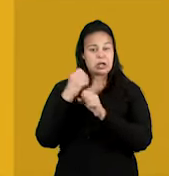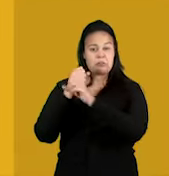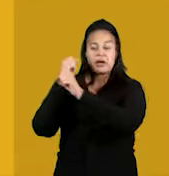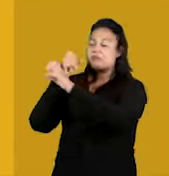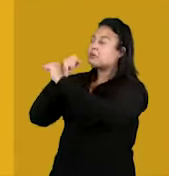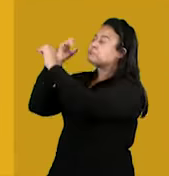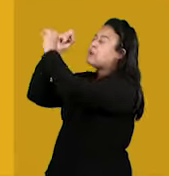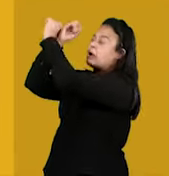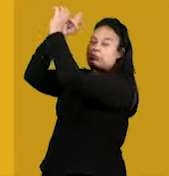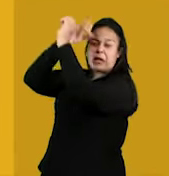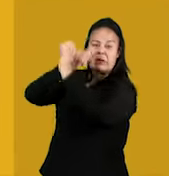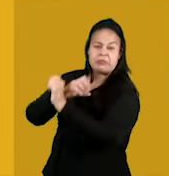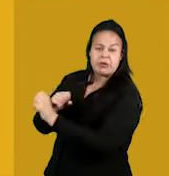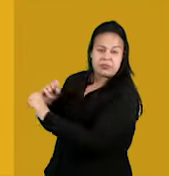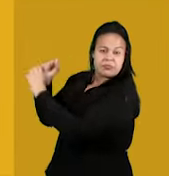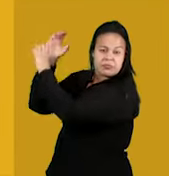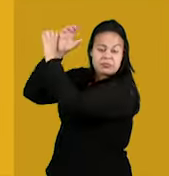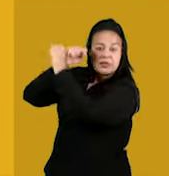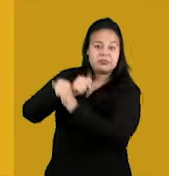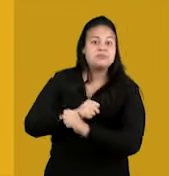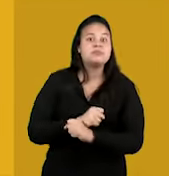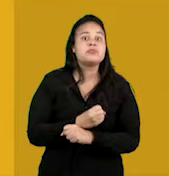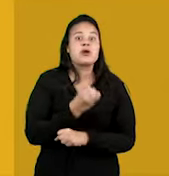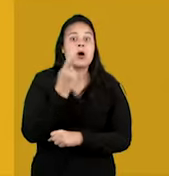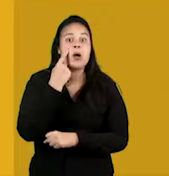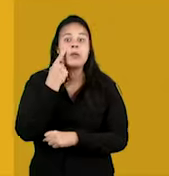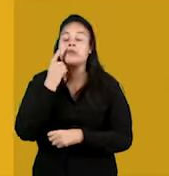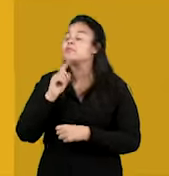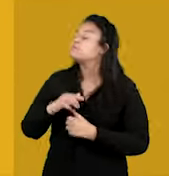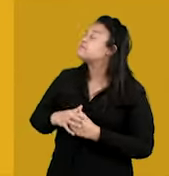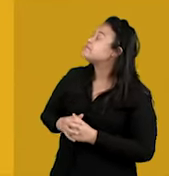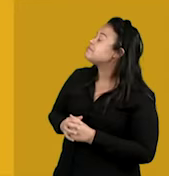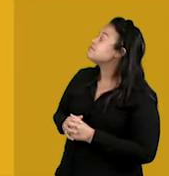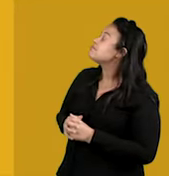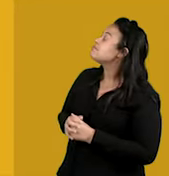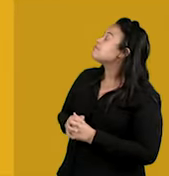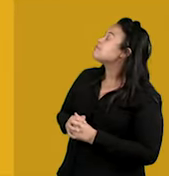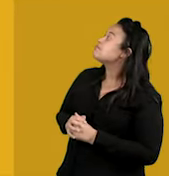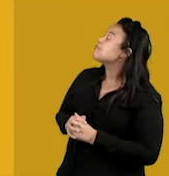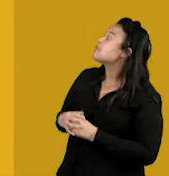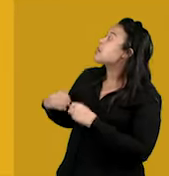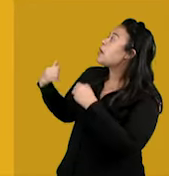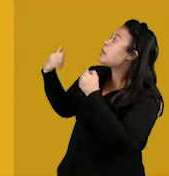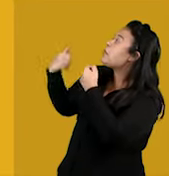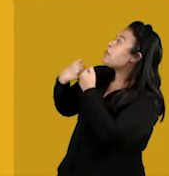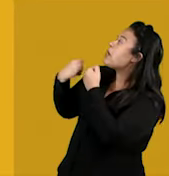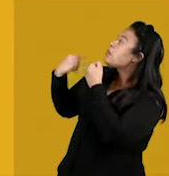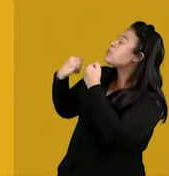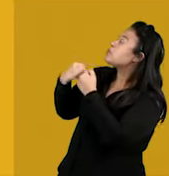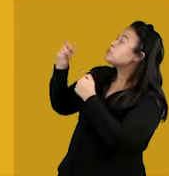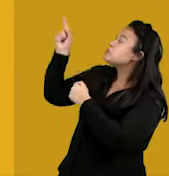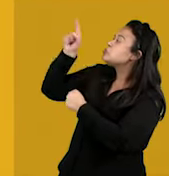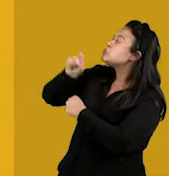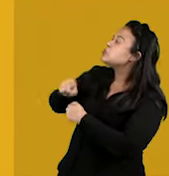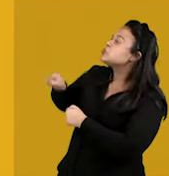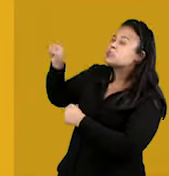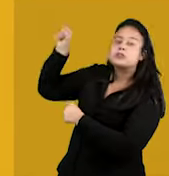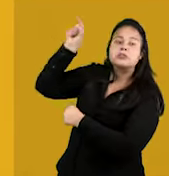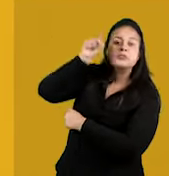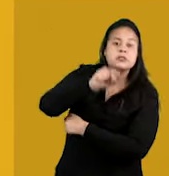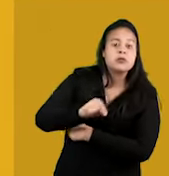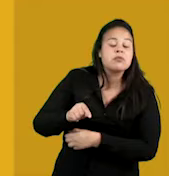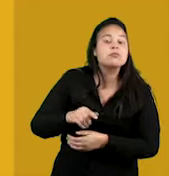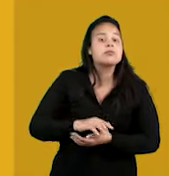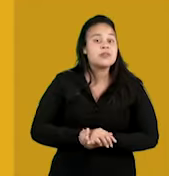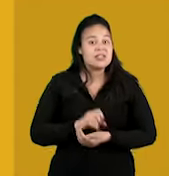área, olha como que aproxima a área do dodecágono com a área do círculo. Então, se